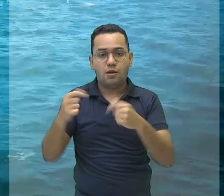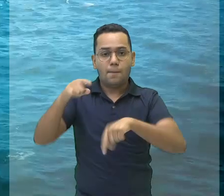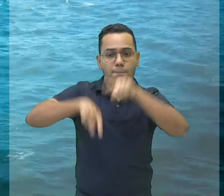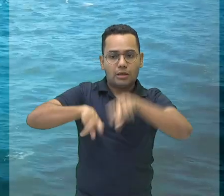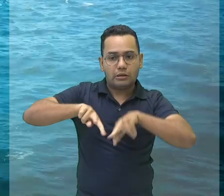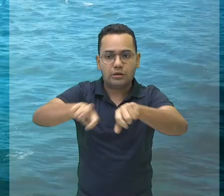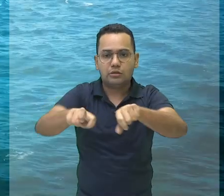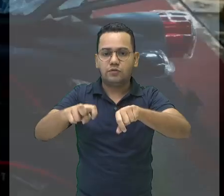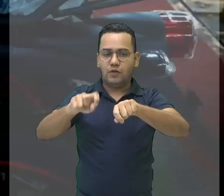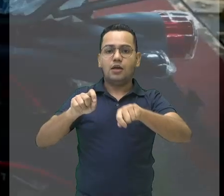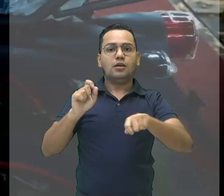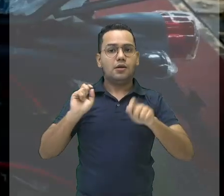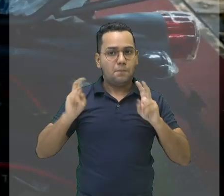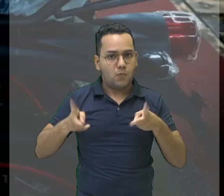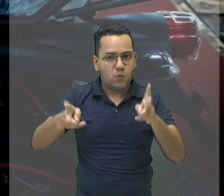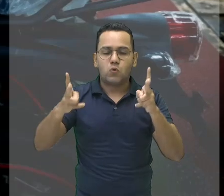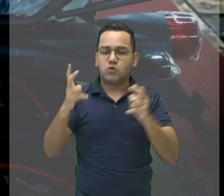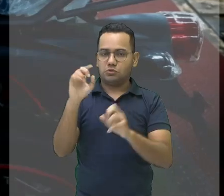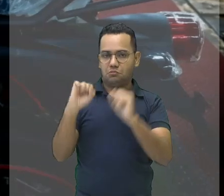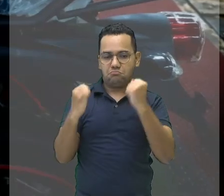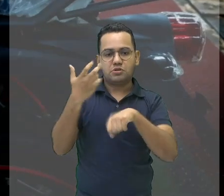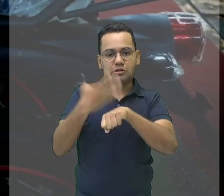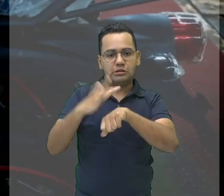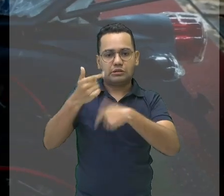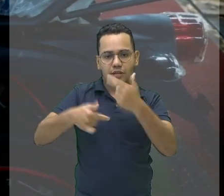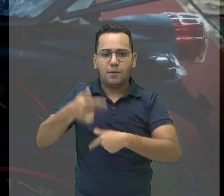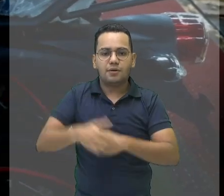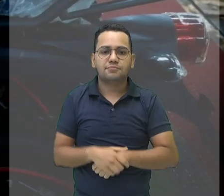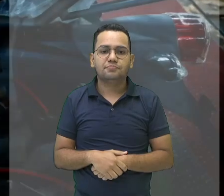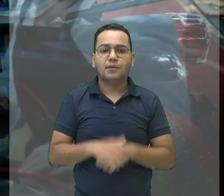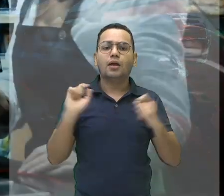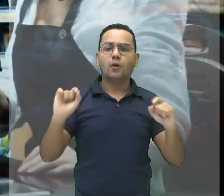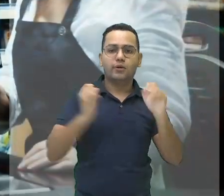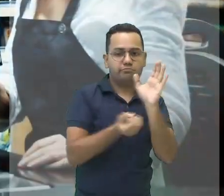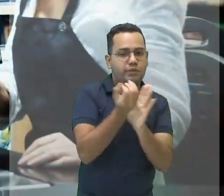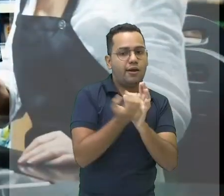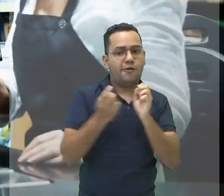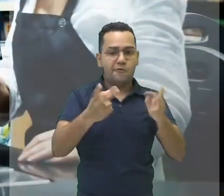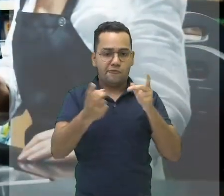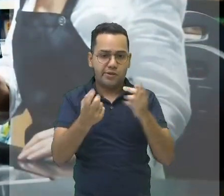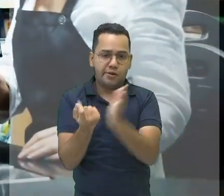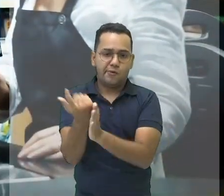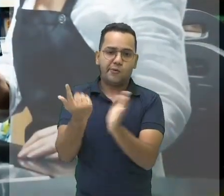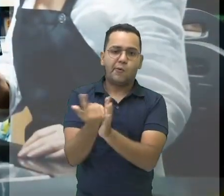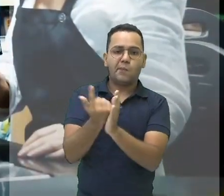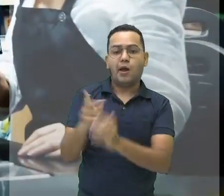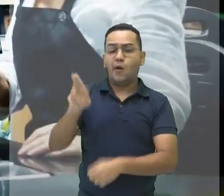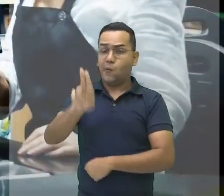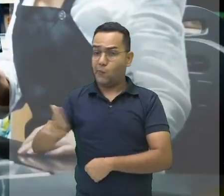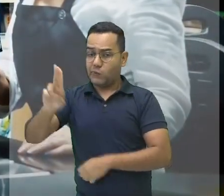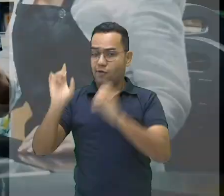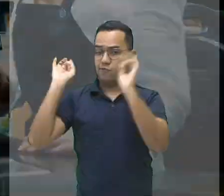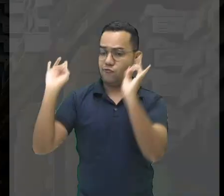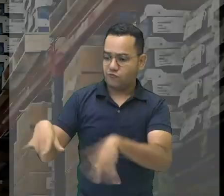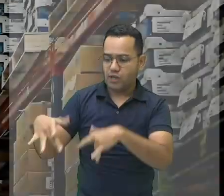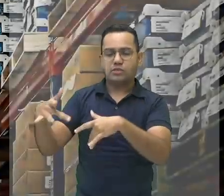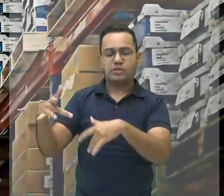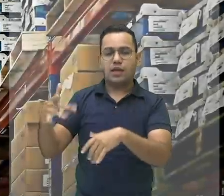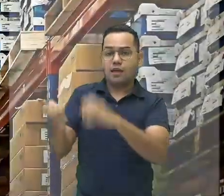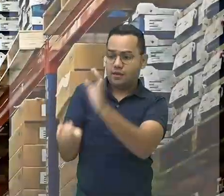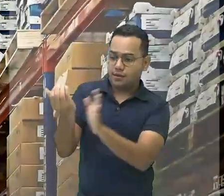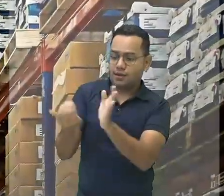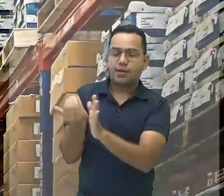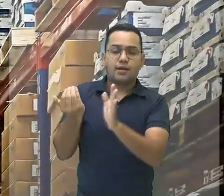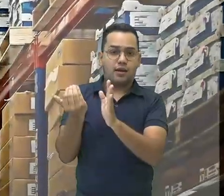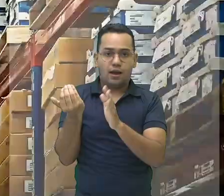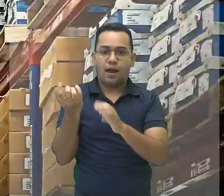sustentar o ciclo produtivo. Produzir, vender, comprar, consumir, descartar, produzir, vender. Se esse